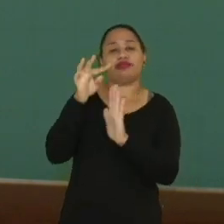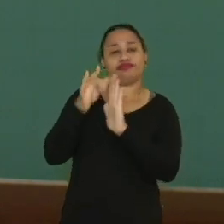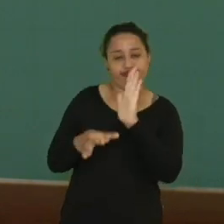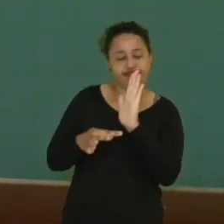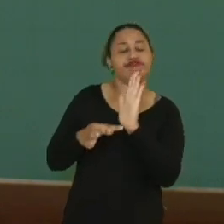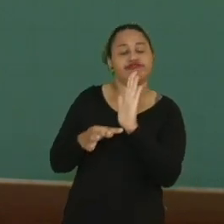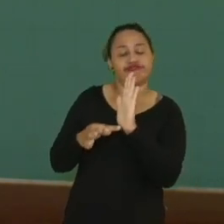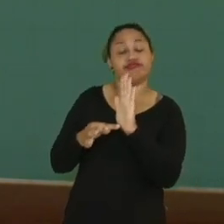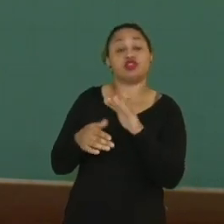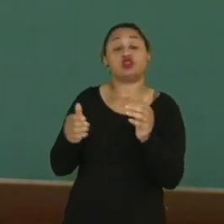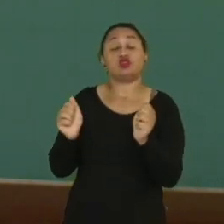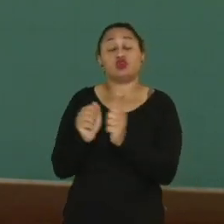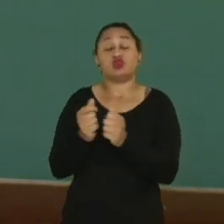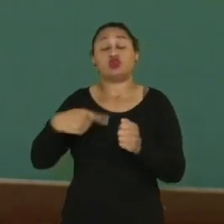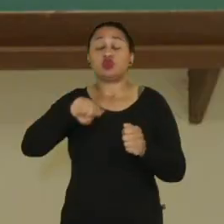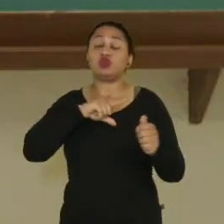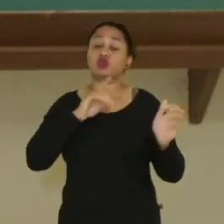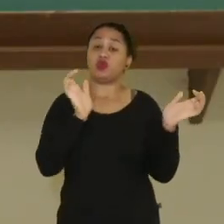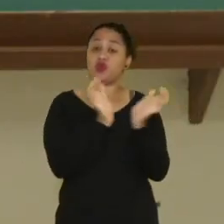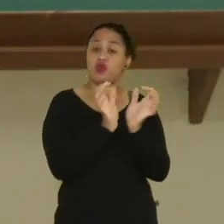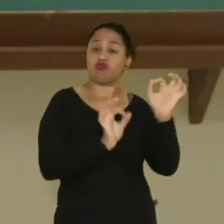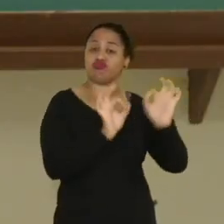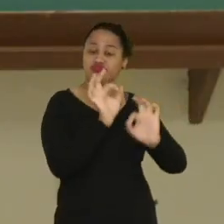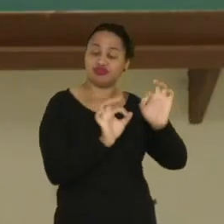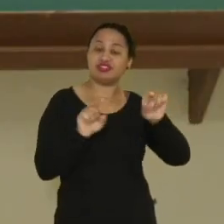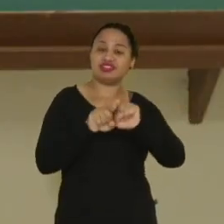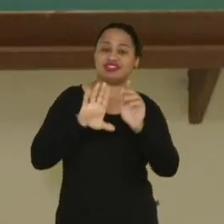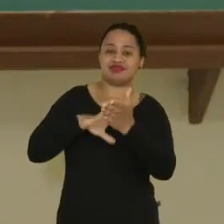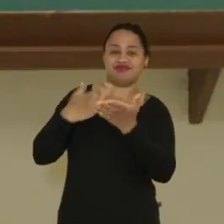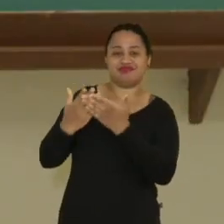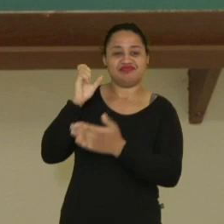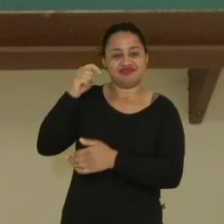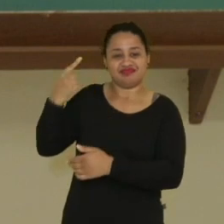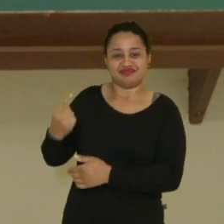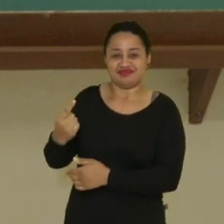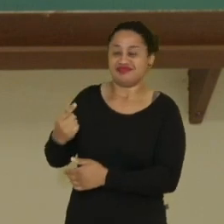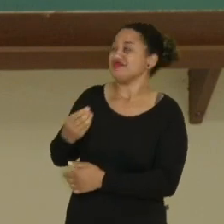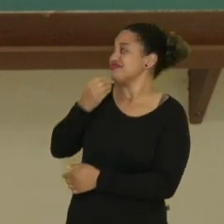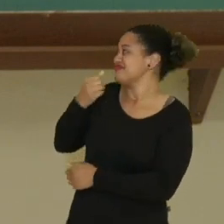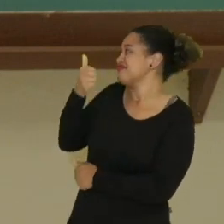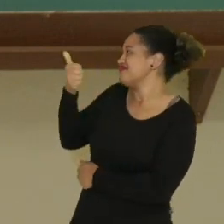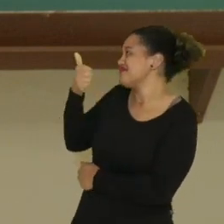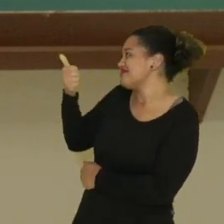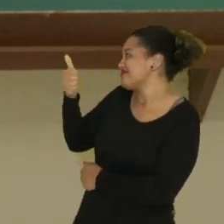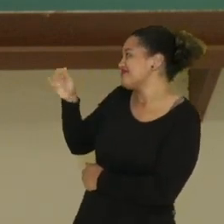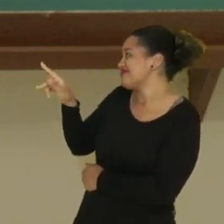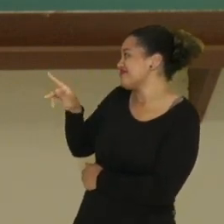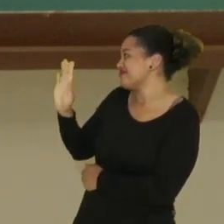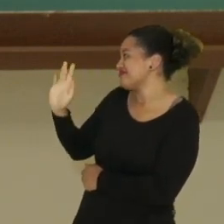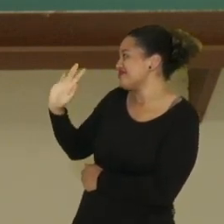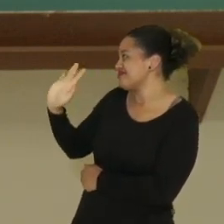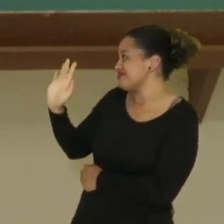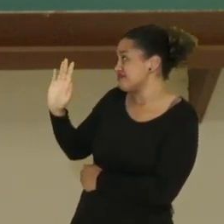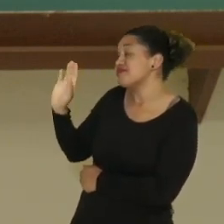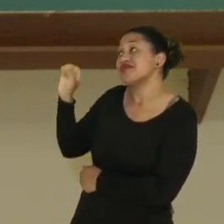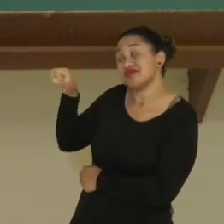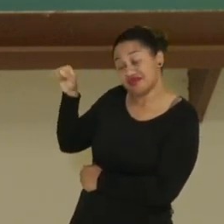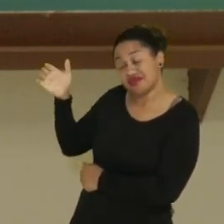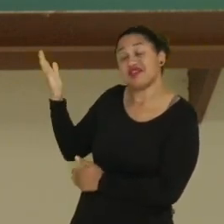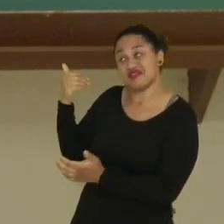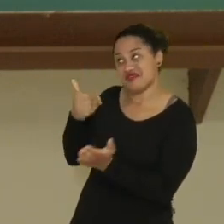estúdio, a nossa equipe maravilhosa e a nossa intérprete Jéssica. Tranquilo, Jéssica! Firme para um